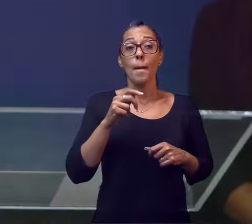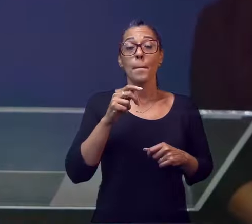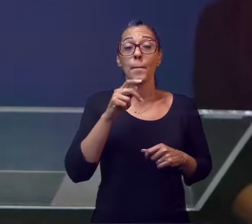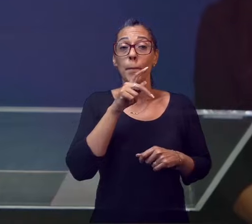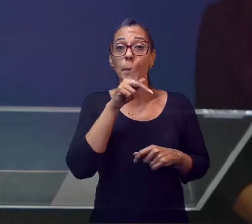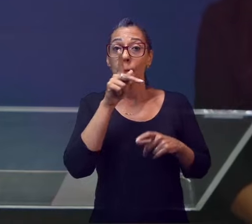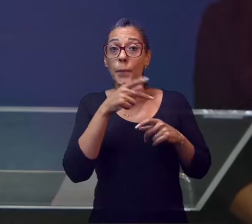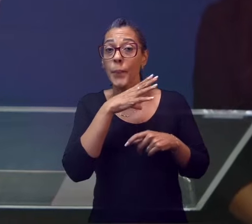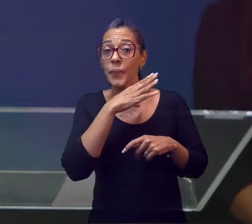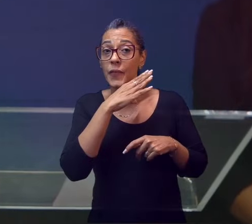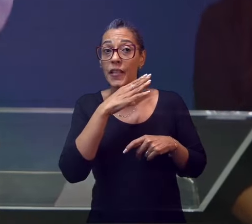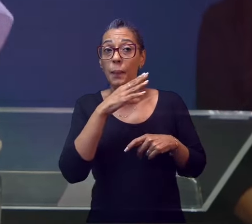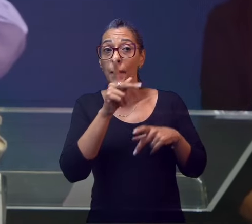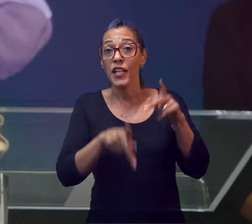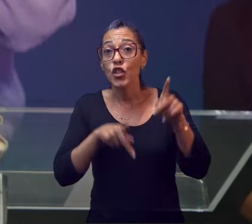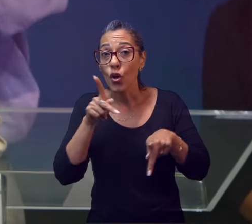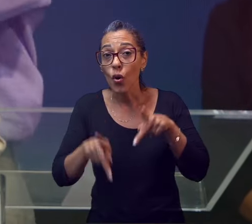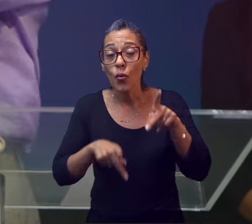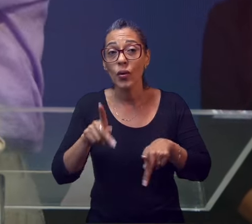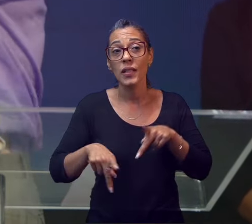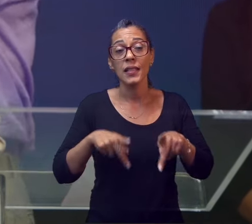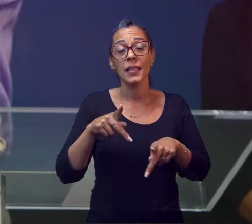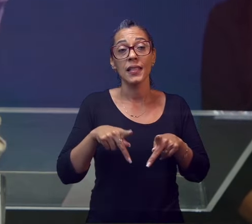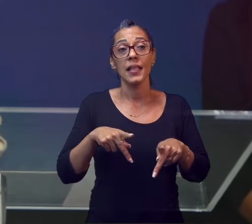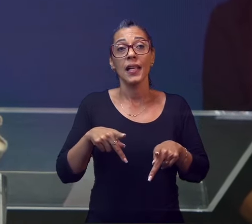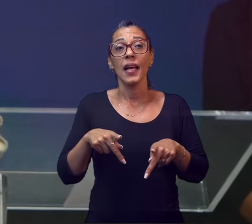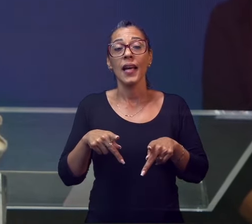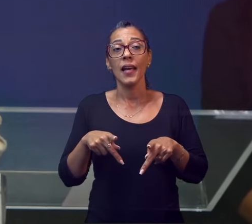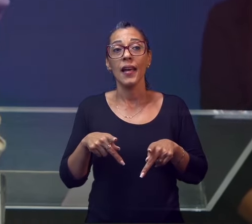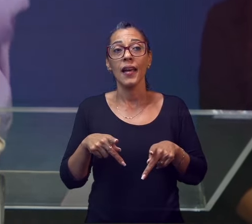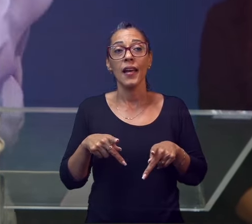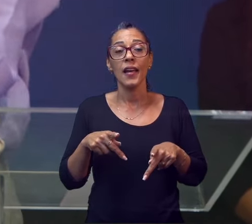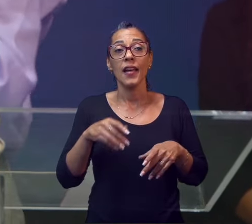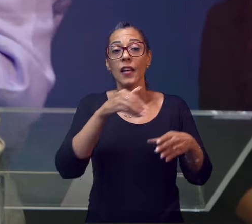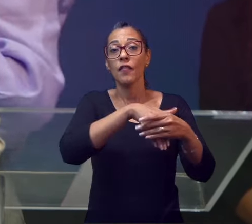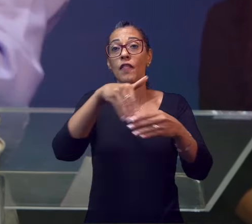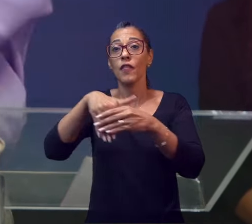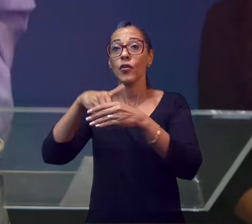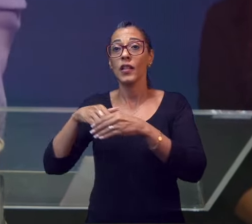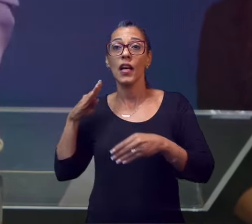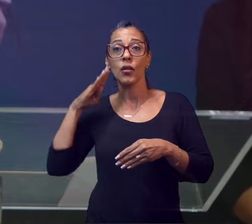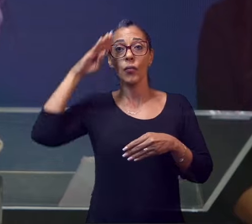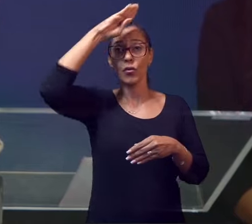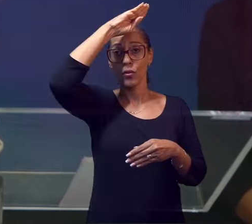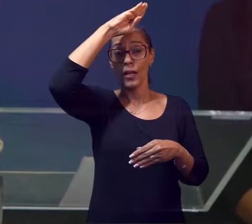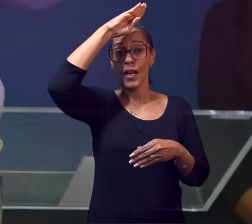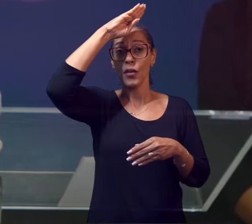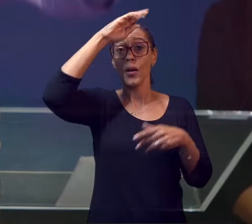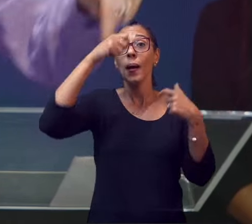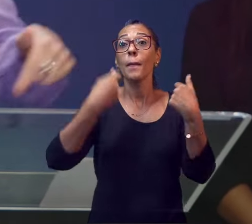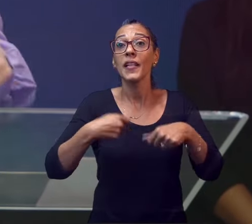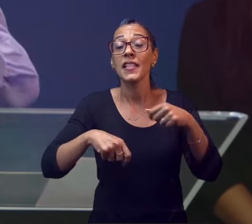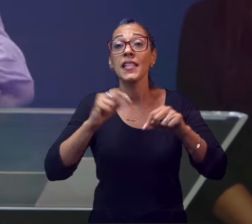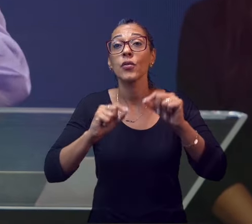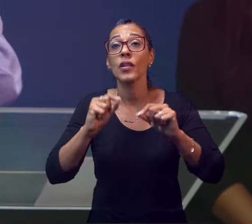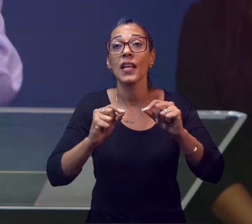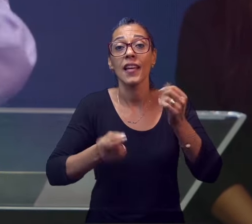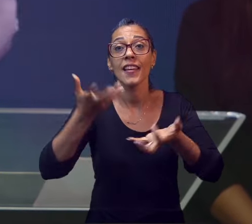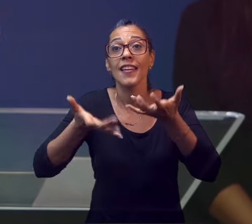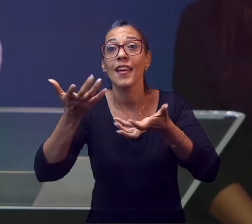essas adolescentes esta adolescentes essas crianças são os adultos de amanhã e eles precisam agora do nosso